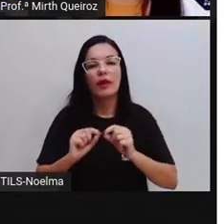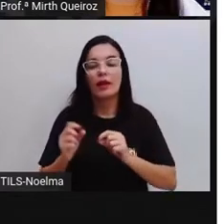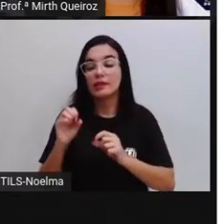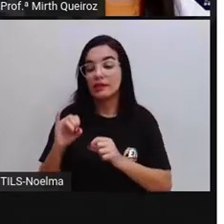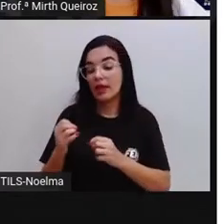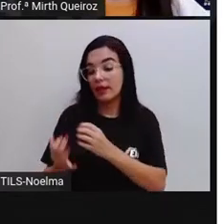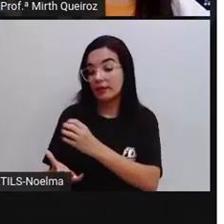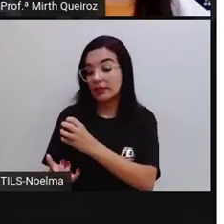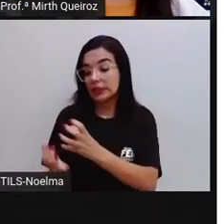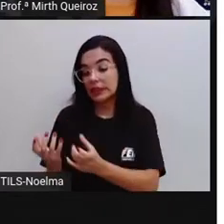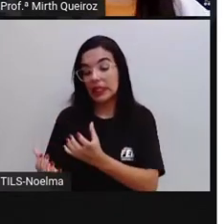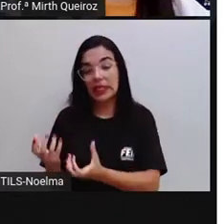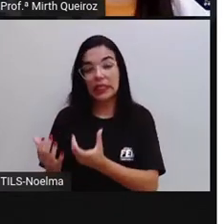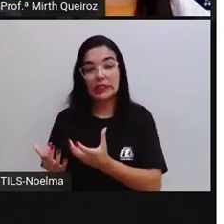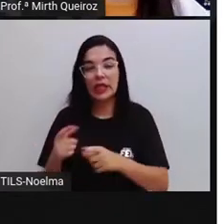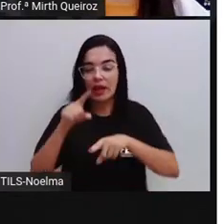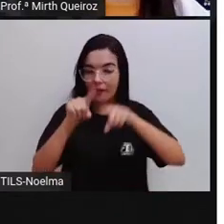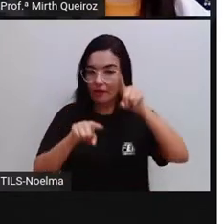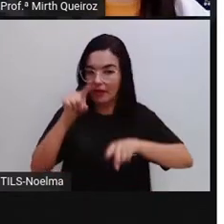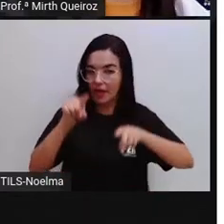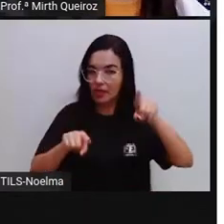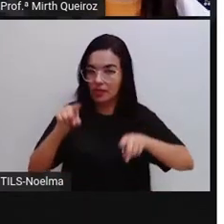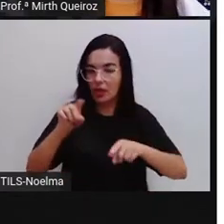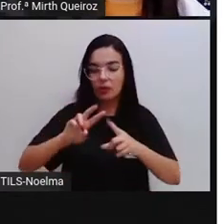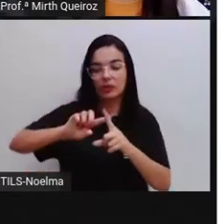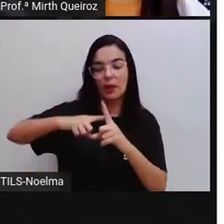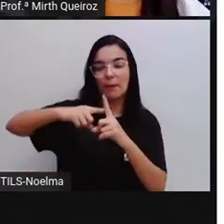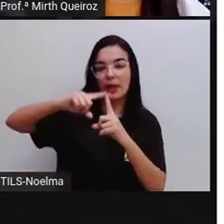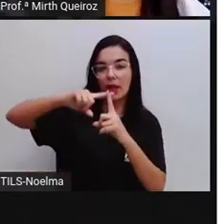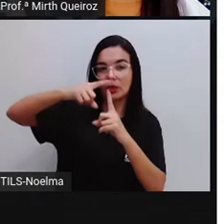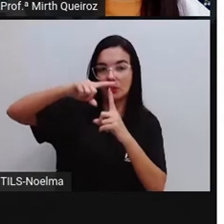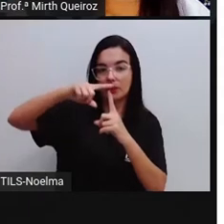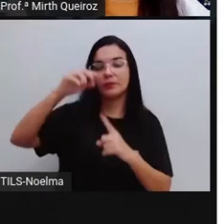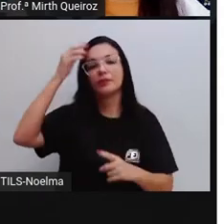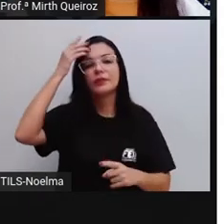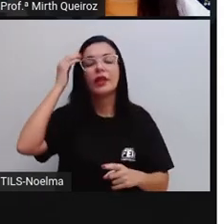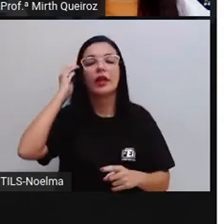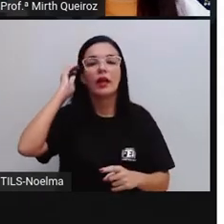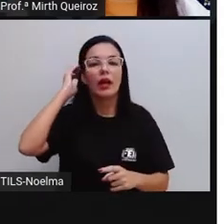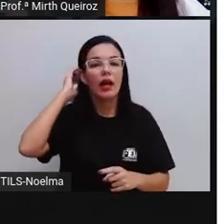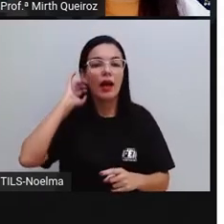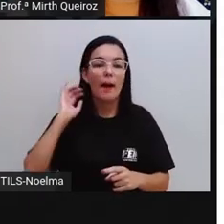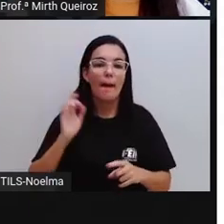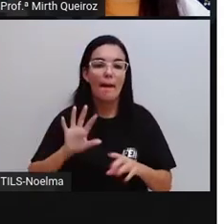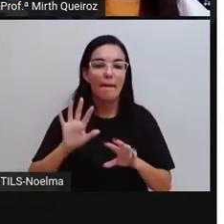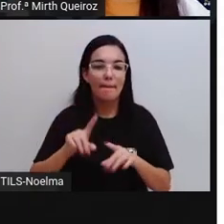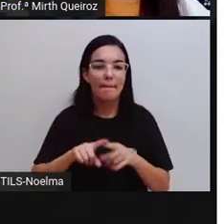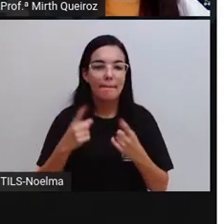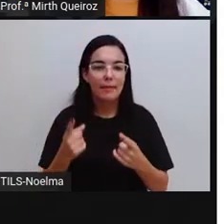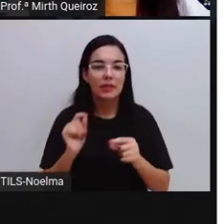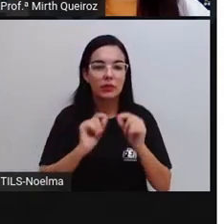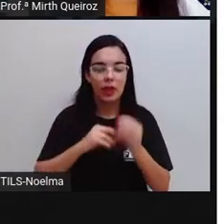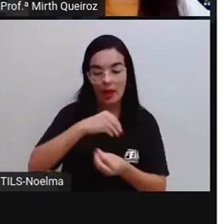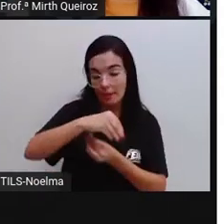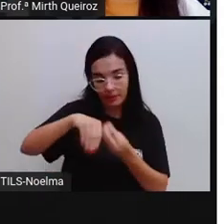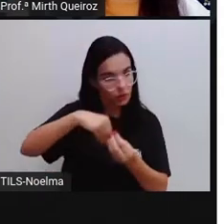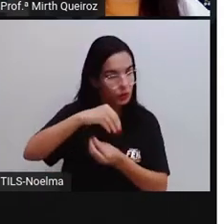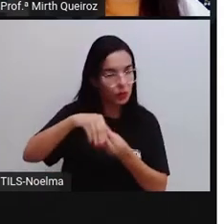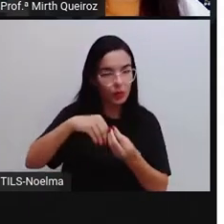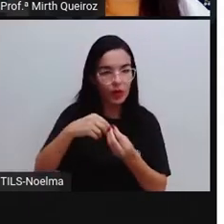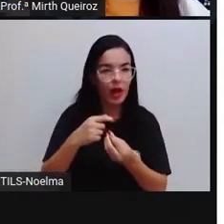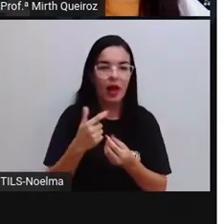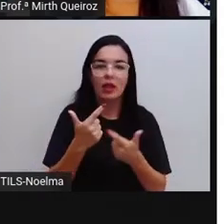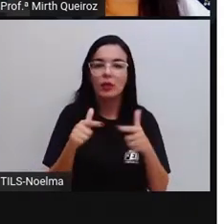né? Sofrer variação de temperatura. Mas nas misturas, a gente não